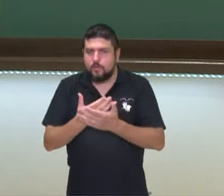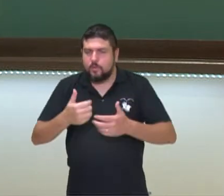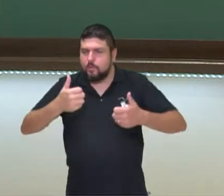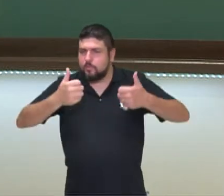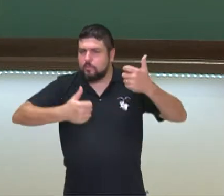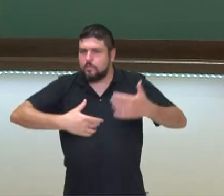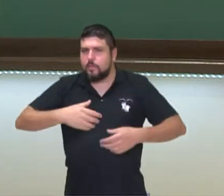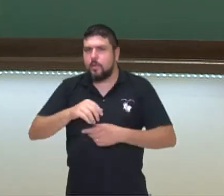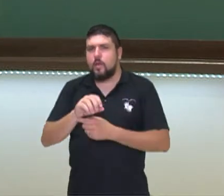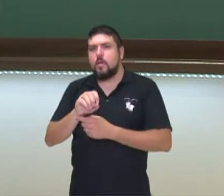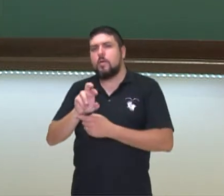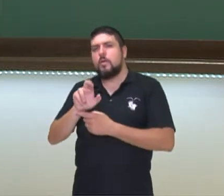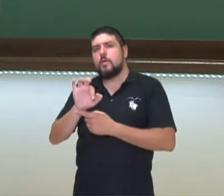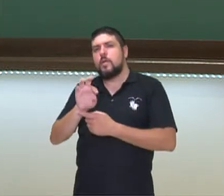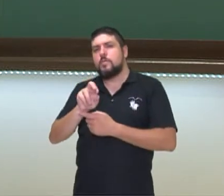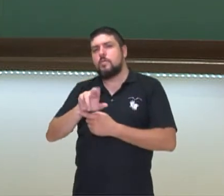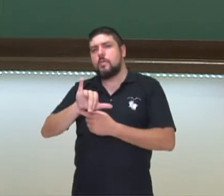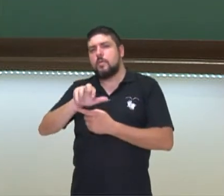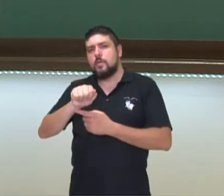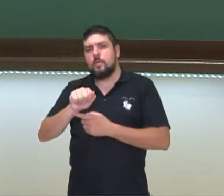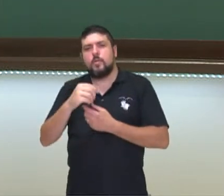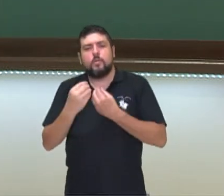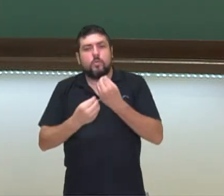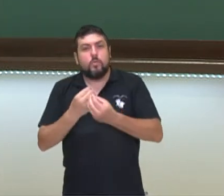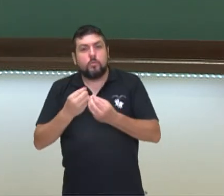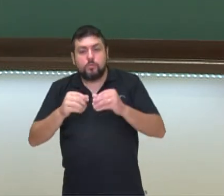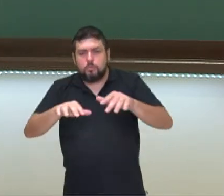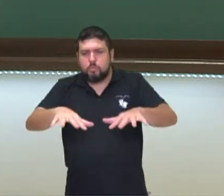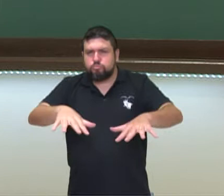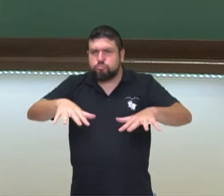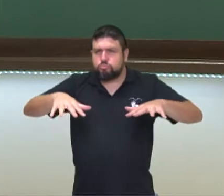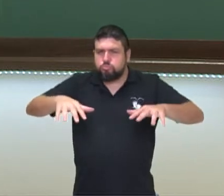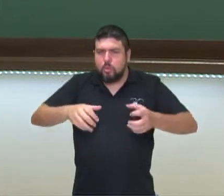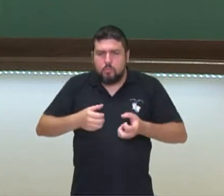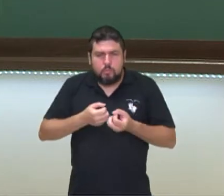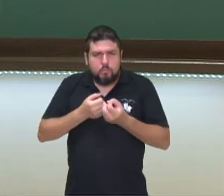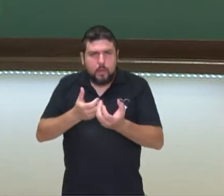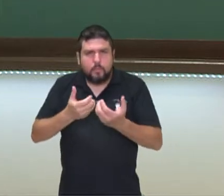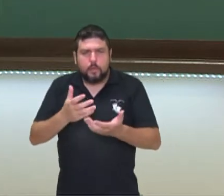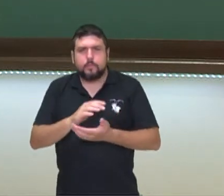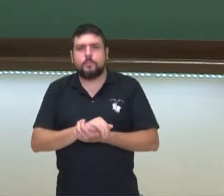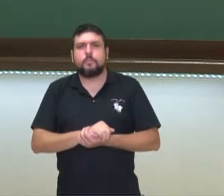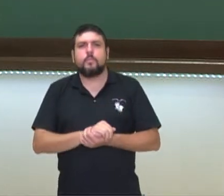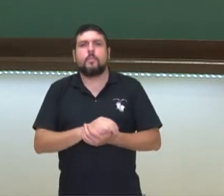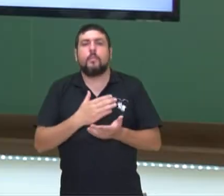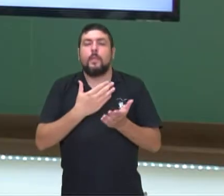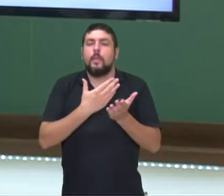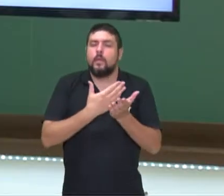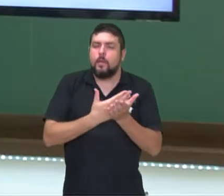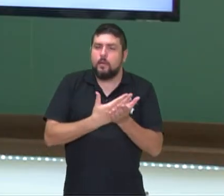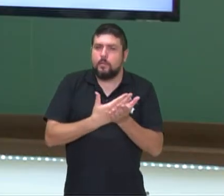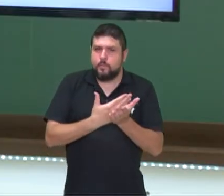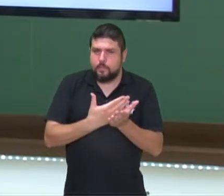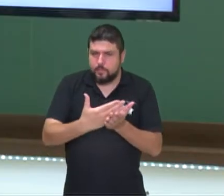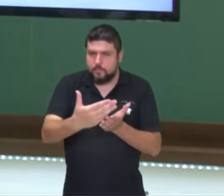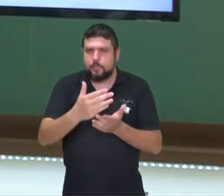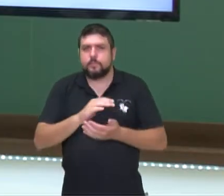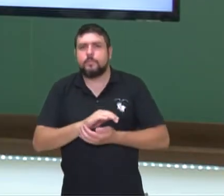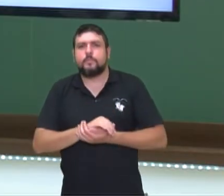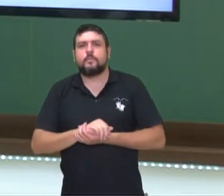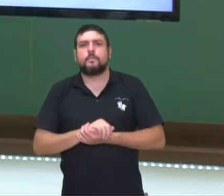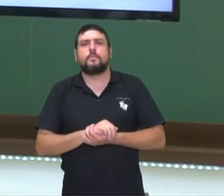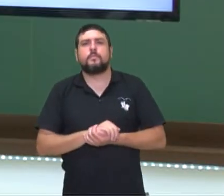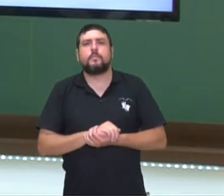oratória, falar em público, transmitir a sua mensagem. E para começar a falar de mensagem,